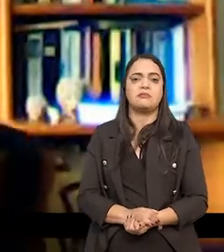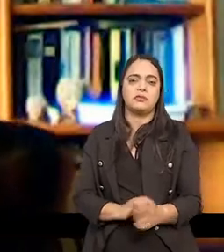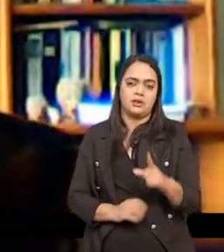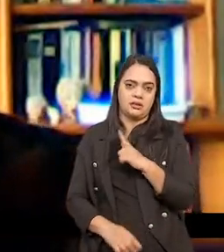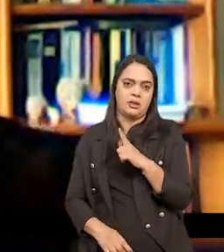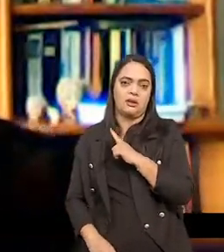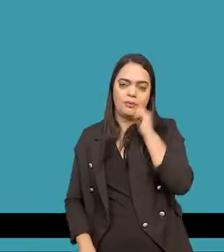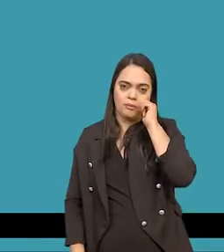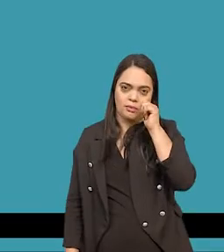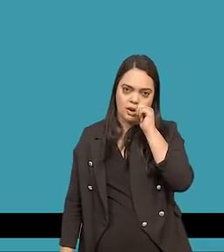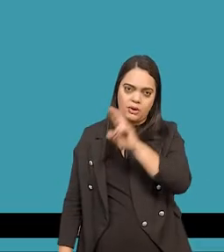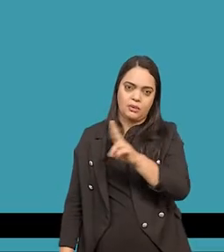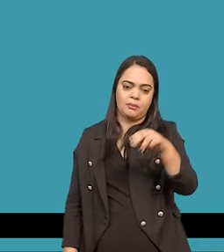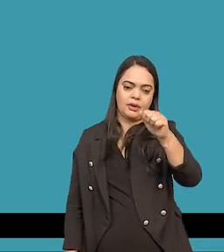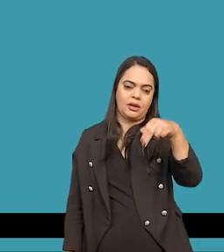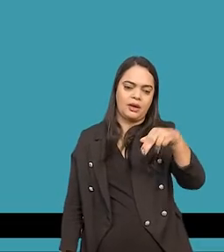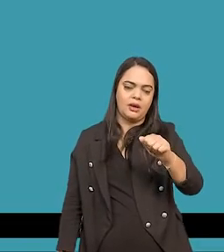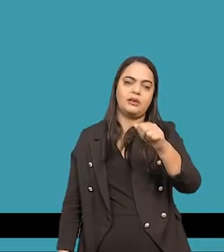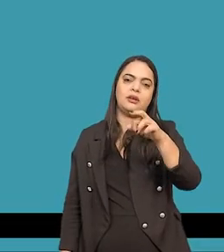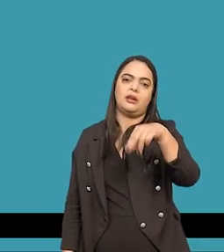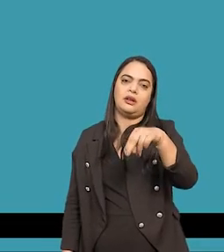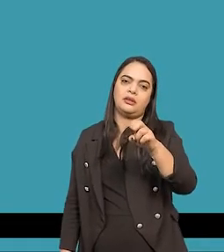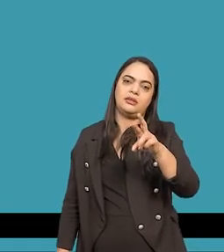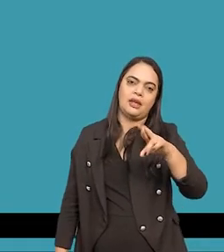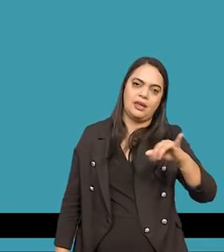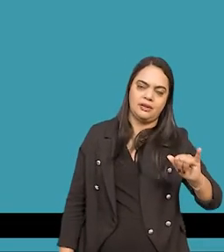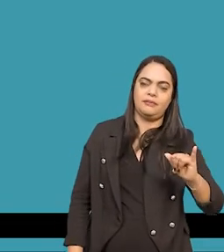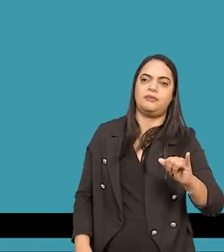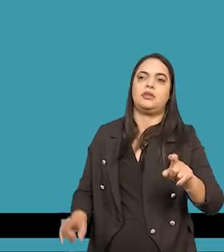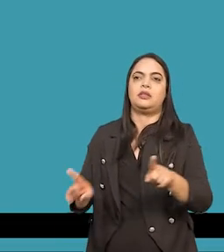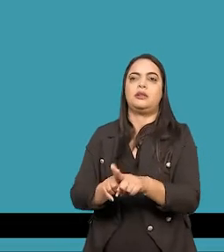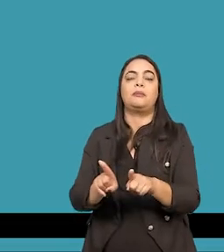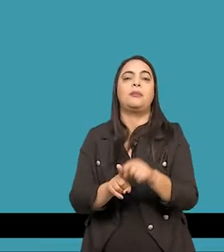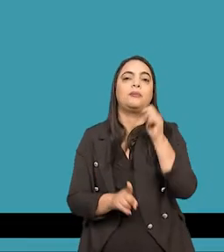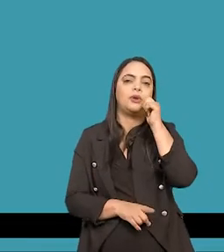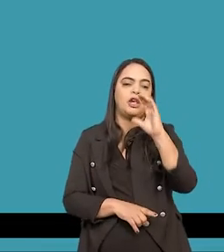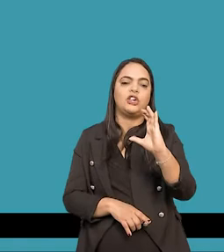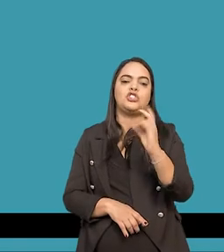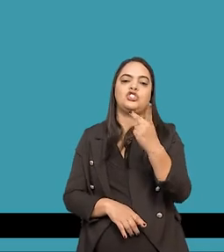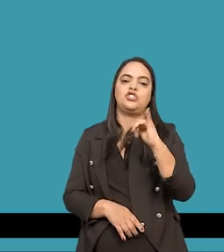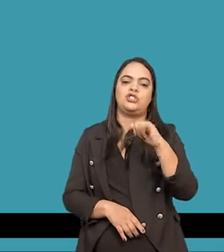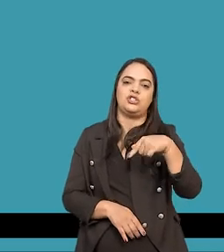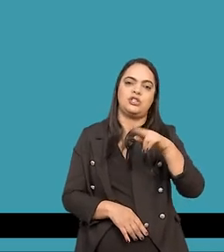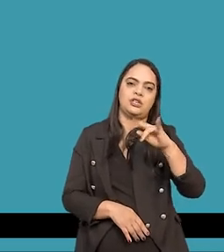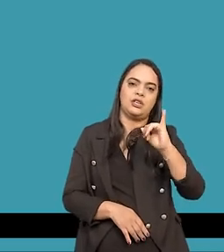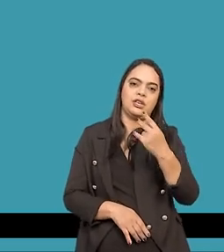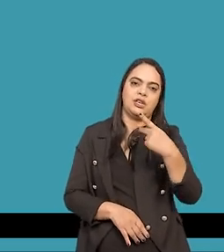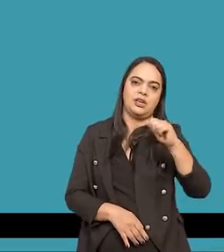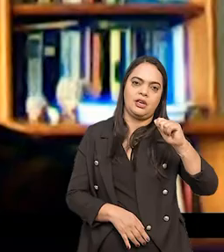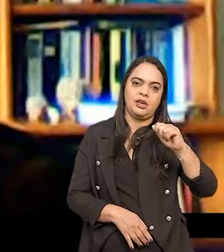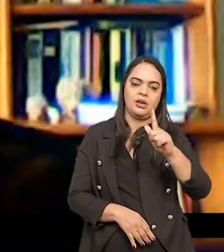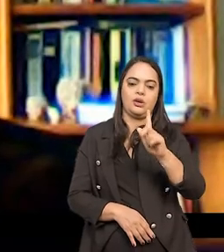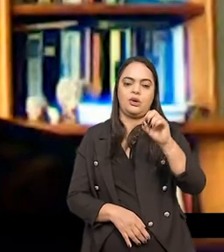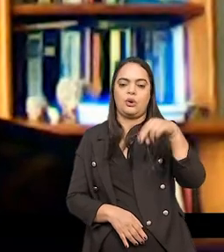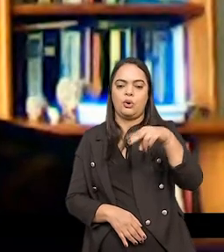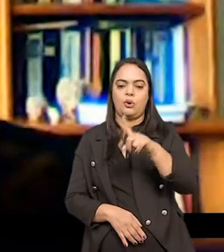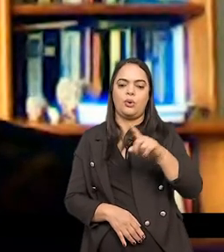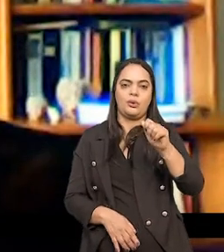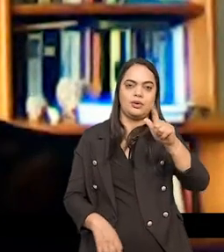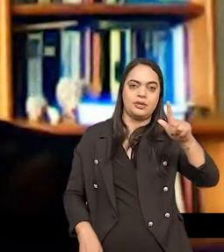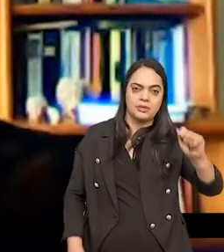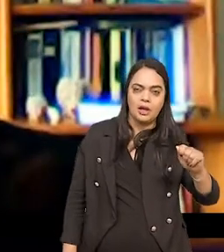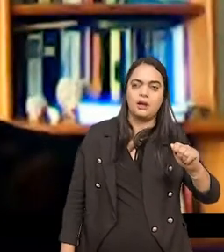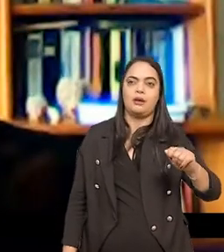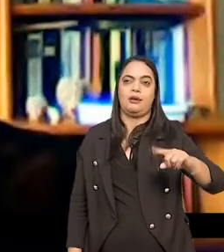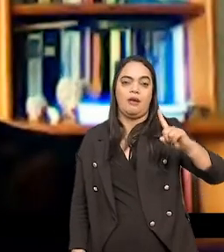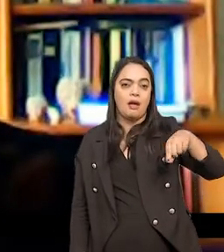Nery, inclusive a Chiquinha Gonzaga, que eu orientei uma citação sobre ela, que seria um nome, né,